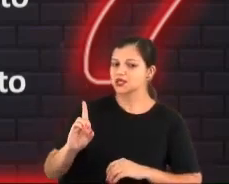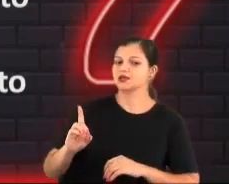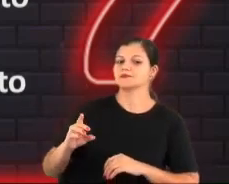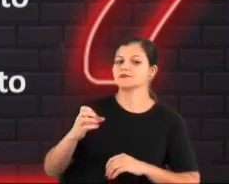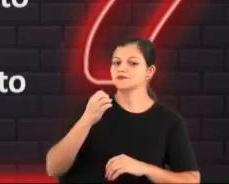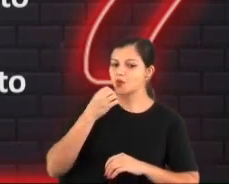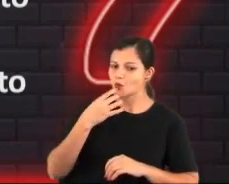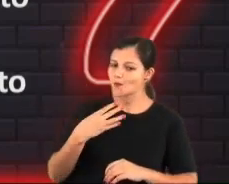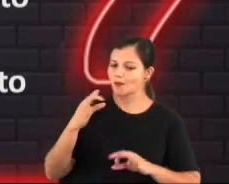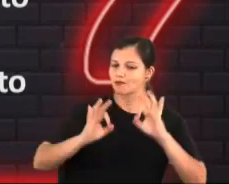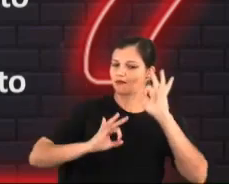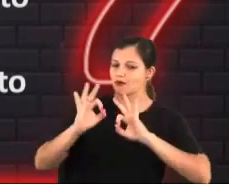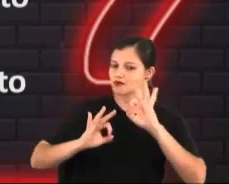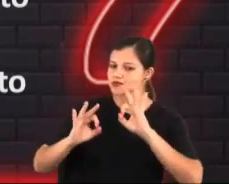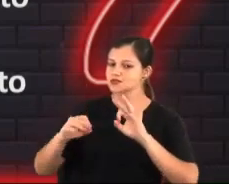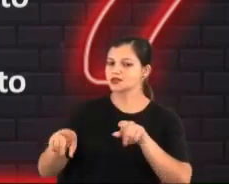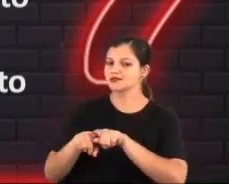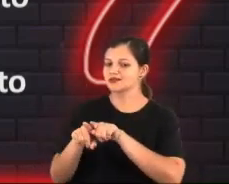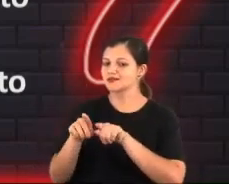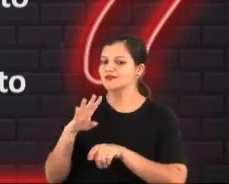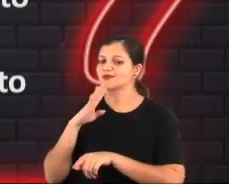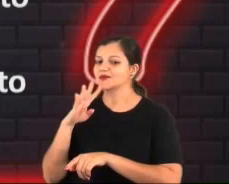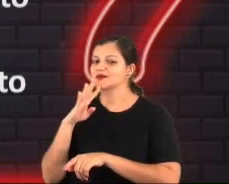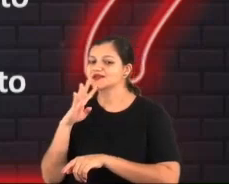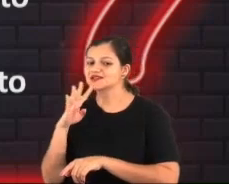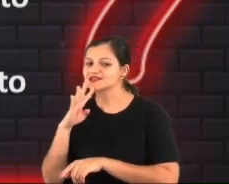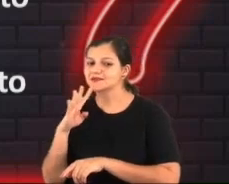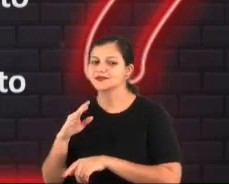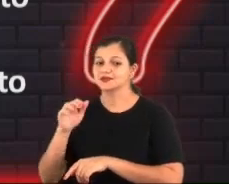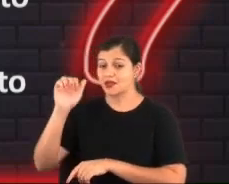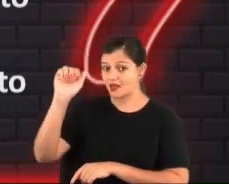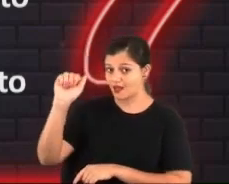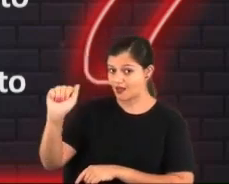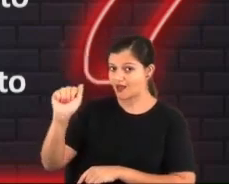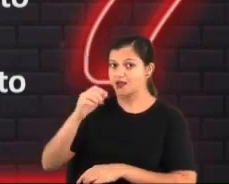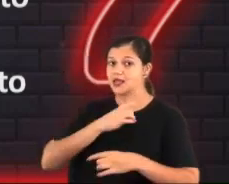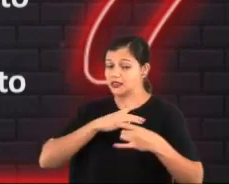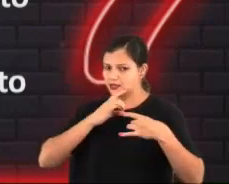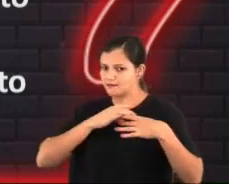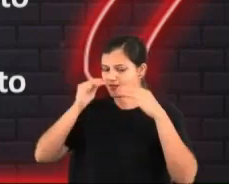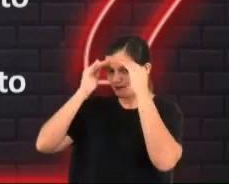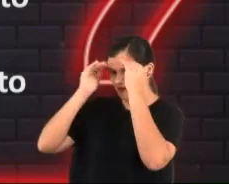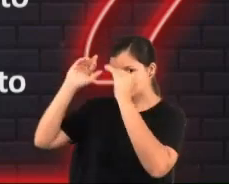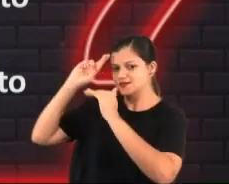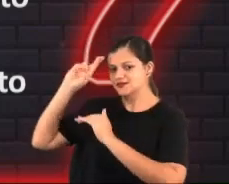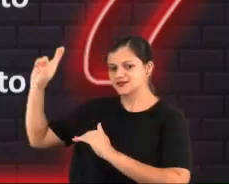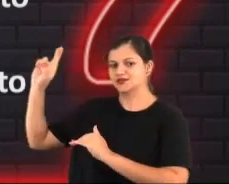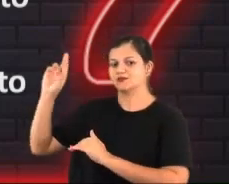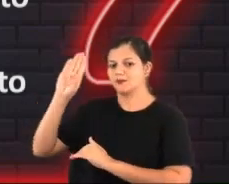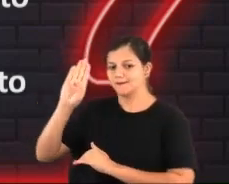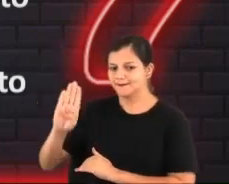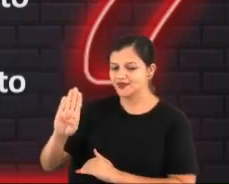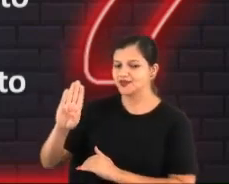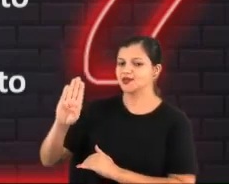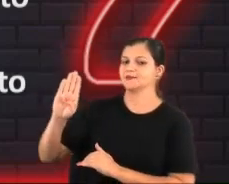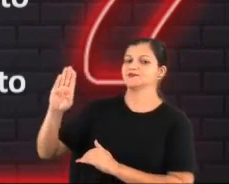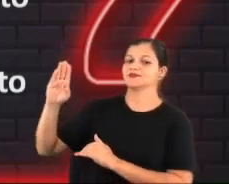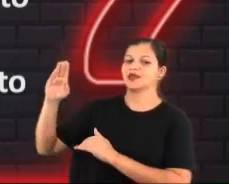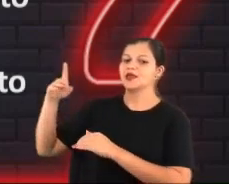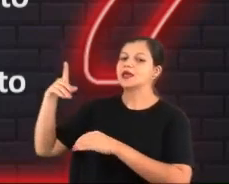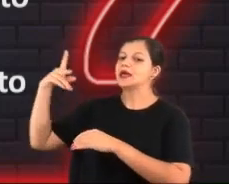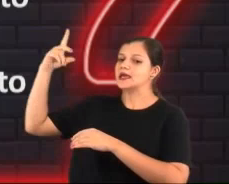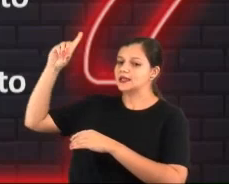D? Pastor, pode repetir, por favor? Letra A, o temor do Senhor. Letra B, a repreensão